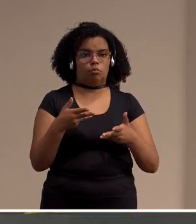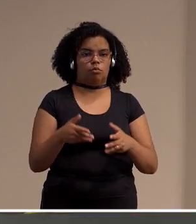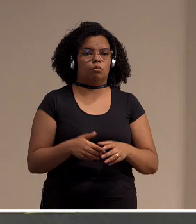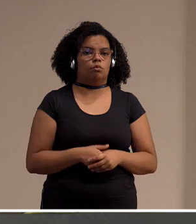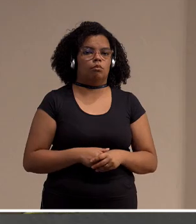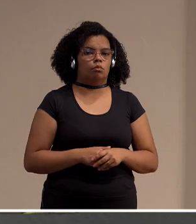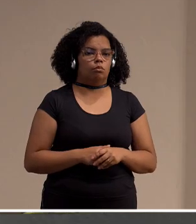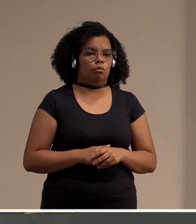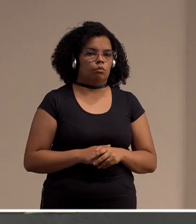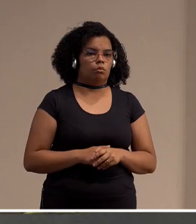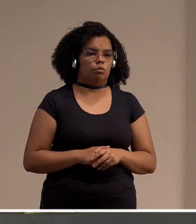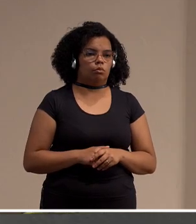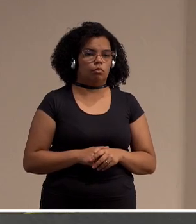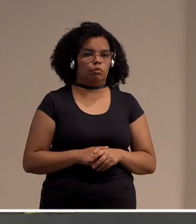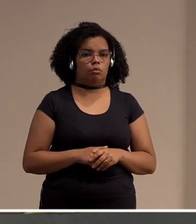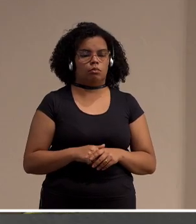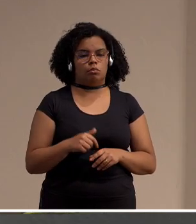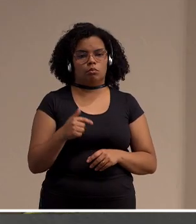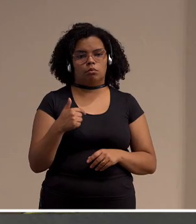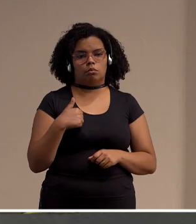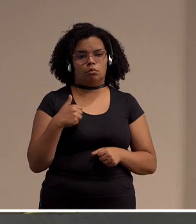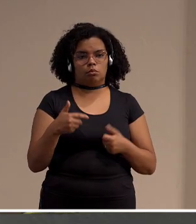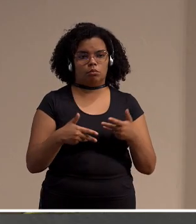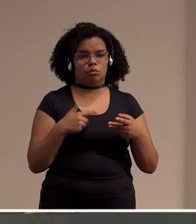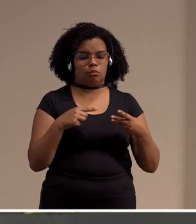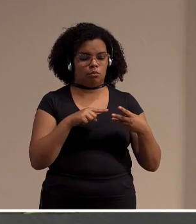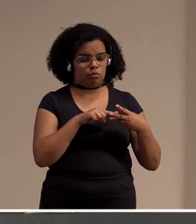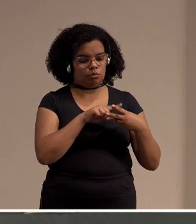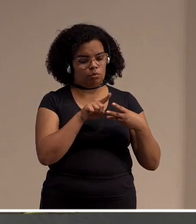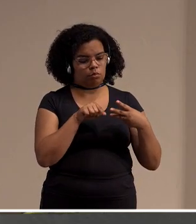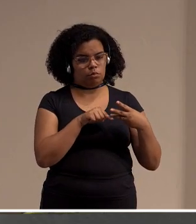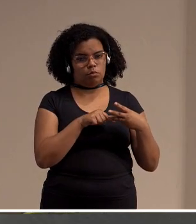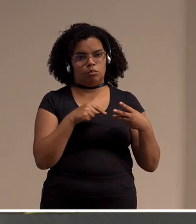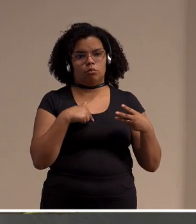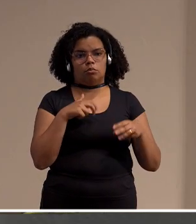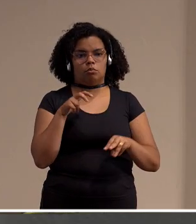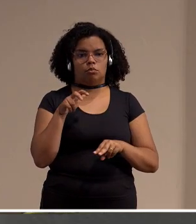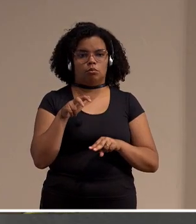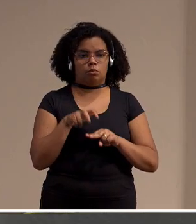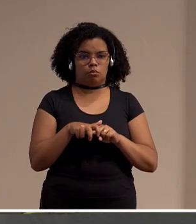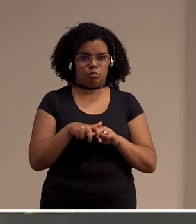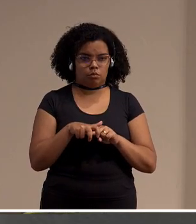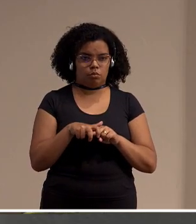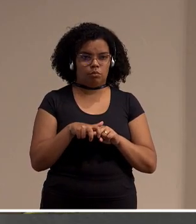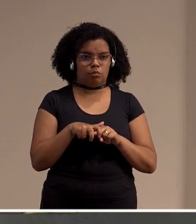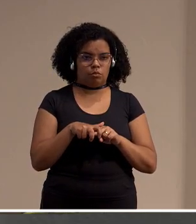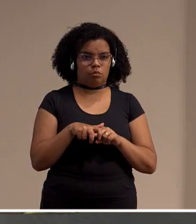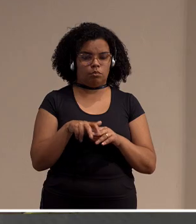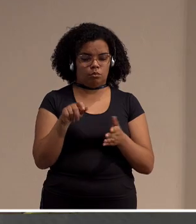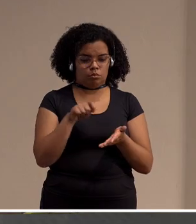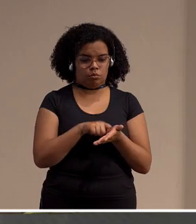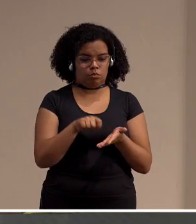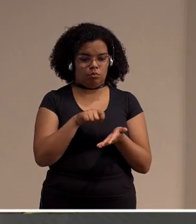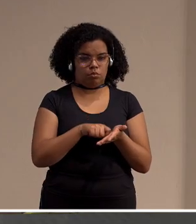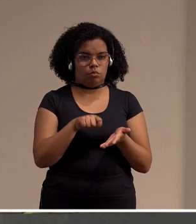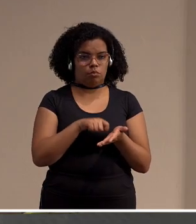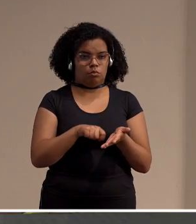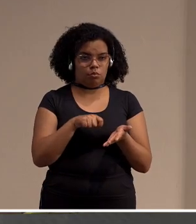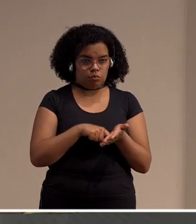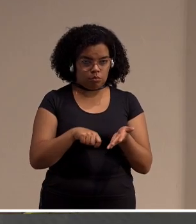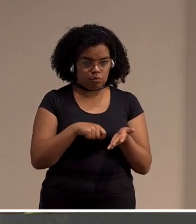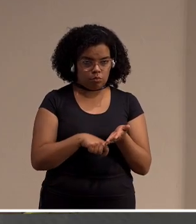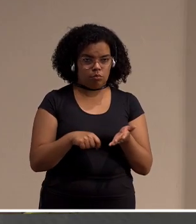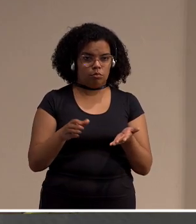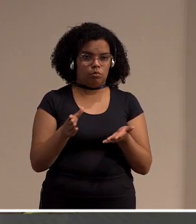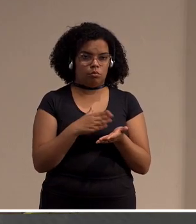Eu chamo de trilogia da fístula, porque eu estava sentado em cima de uma fístula enquanto escrevia os livros, não sabia disso. Por isso eles